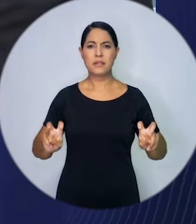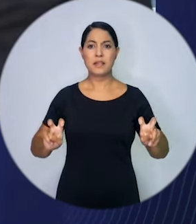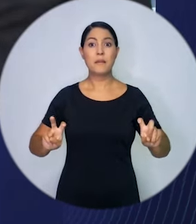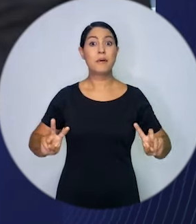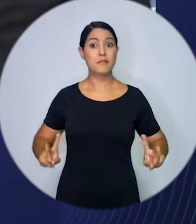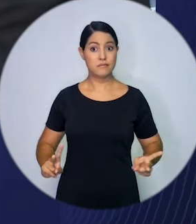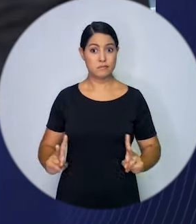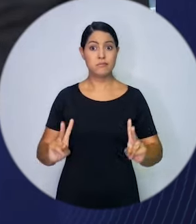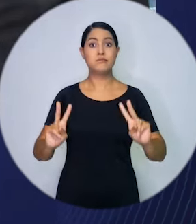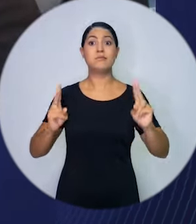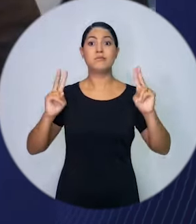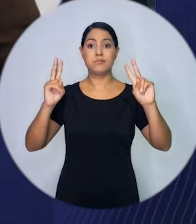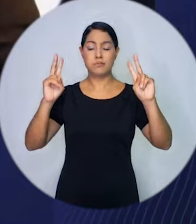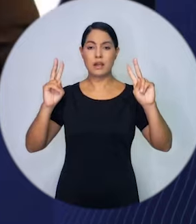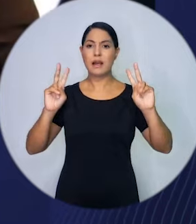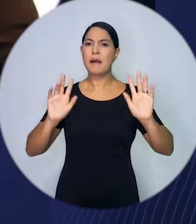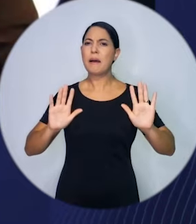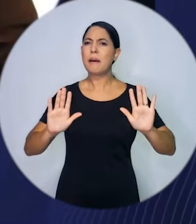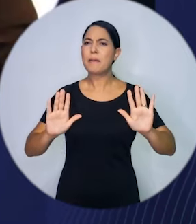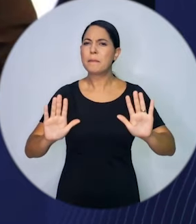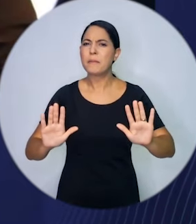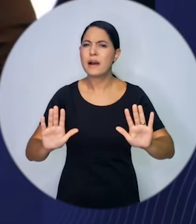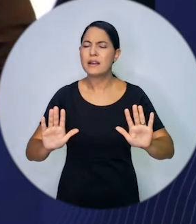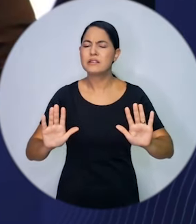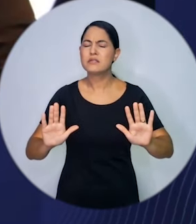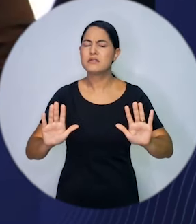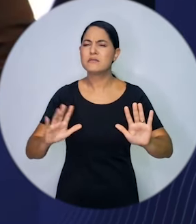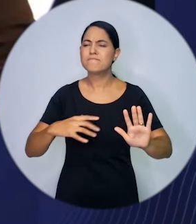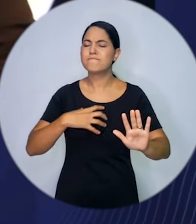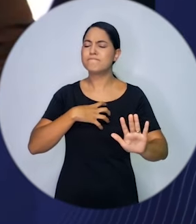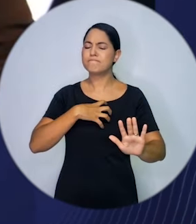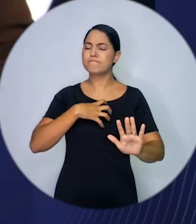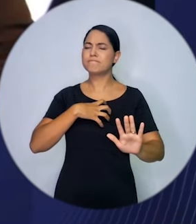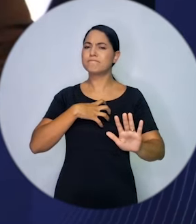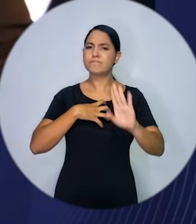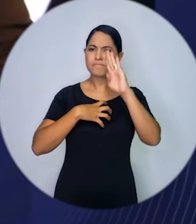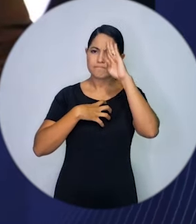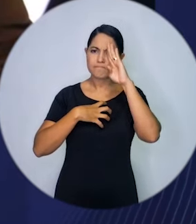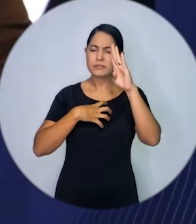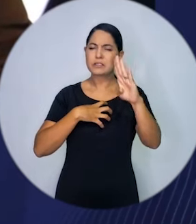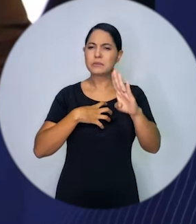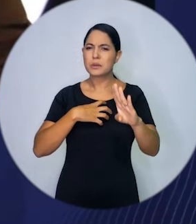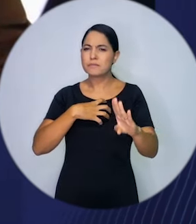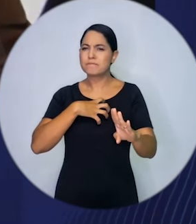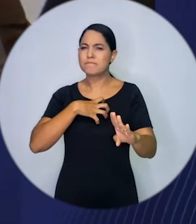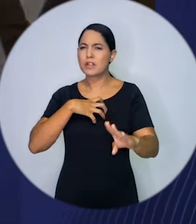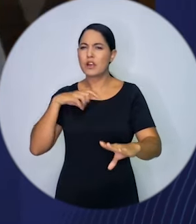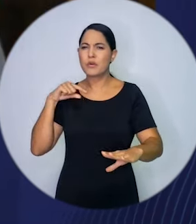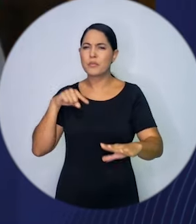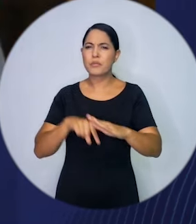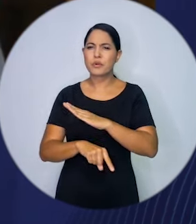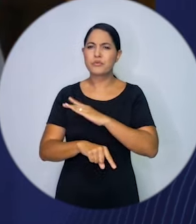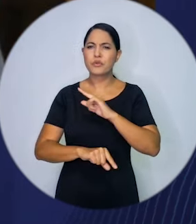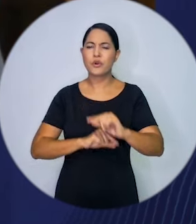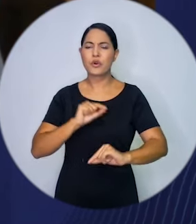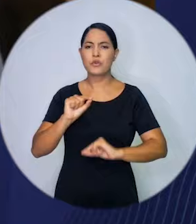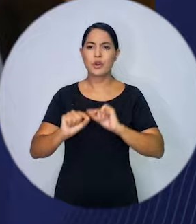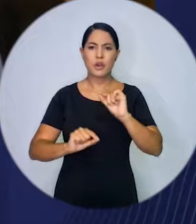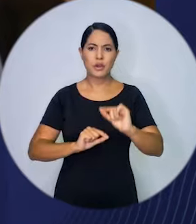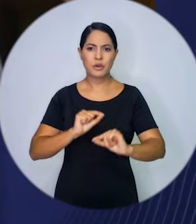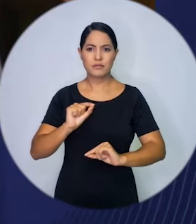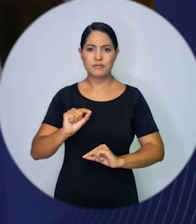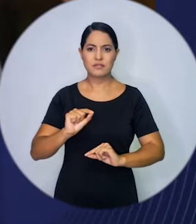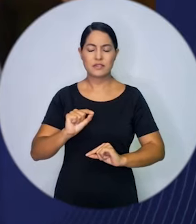e muitas vitórias que ela obteve, mas a que mais me toca de uma forma muito